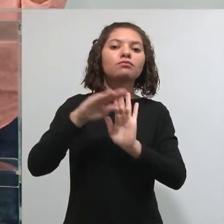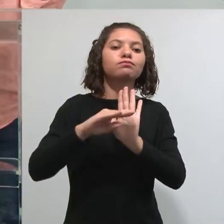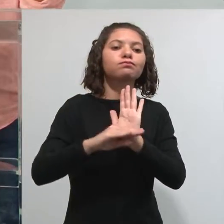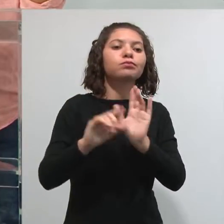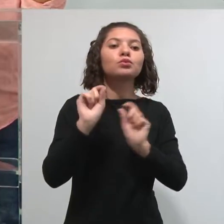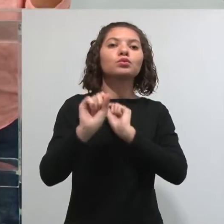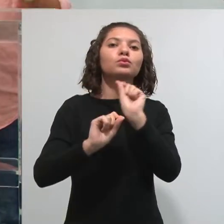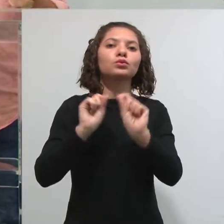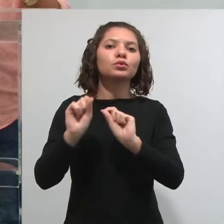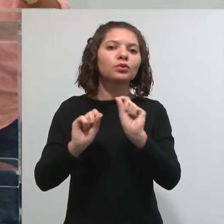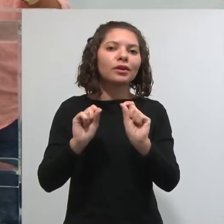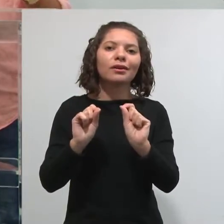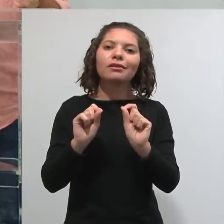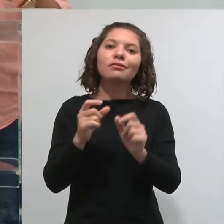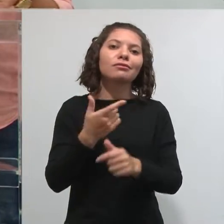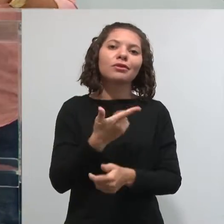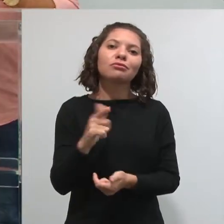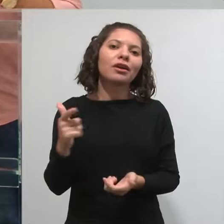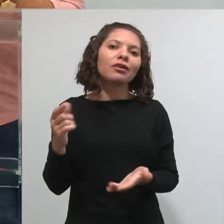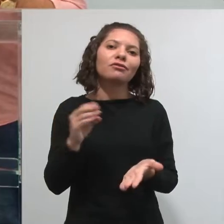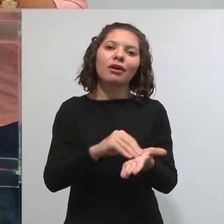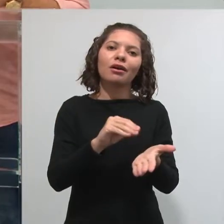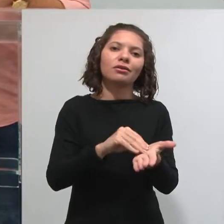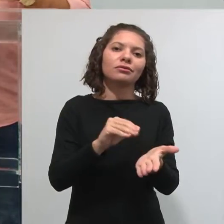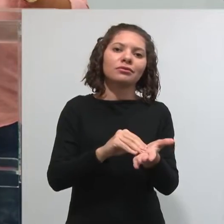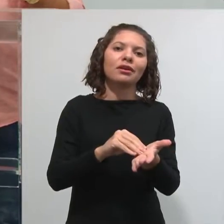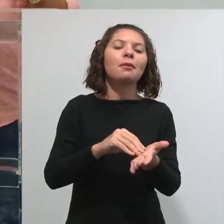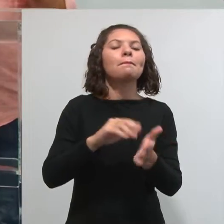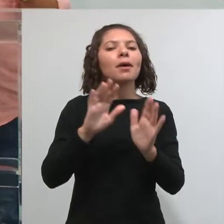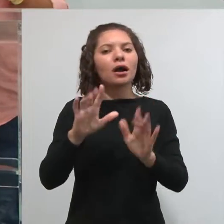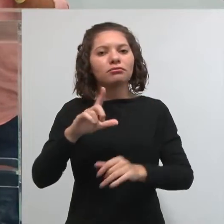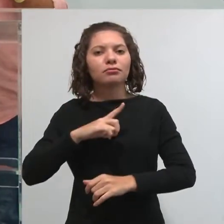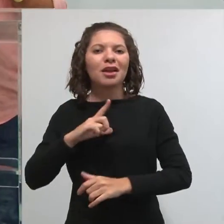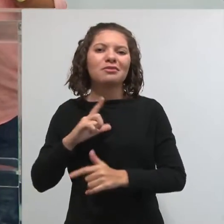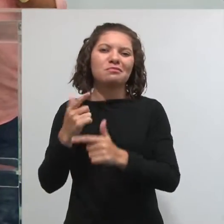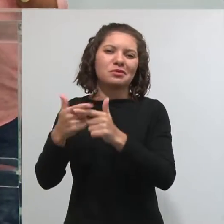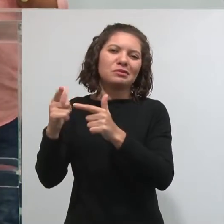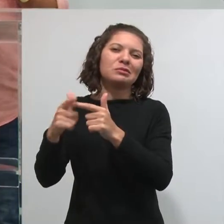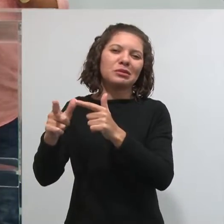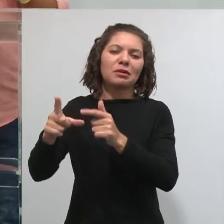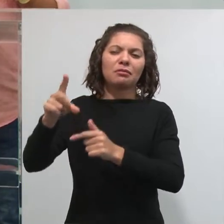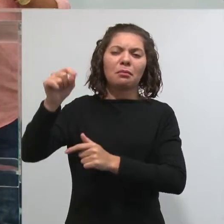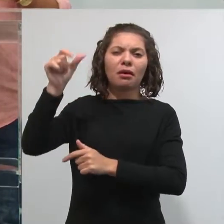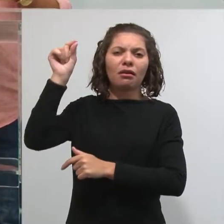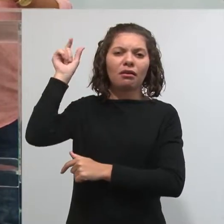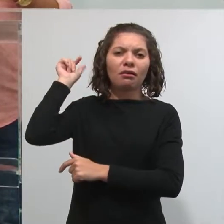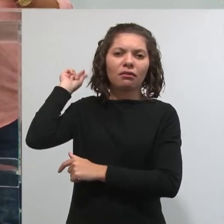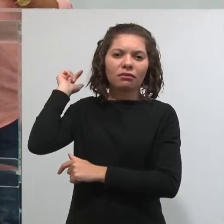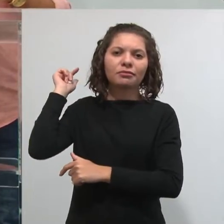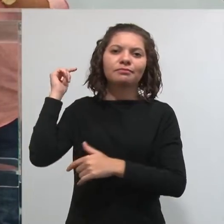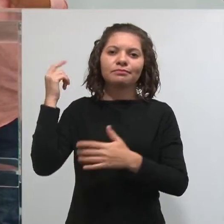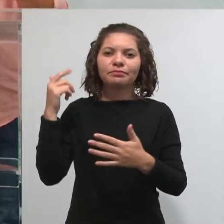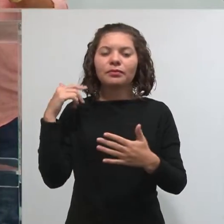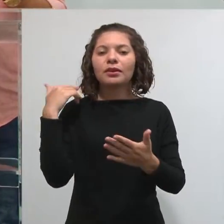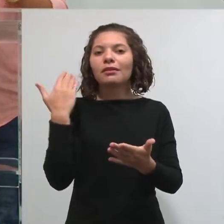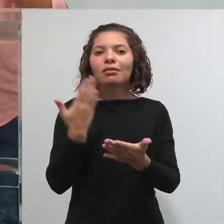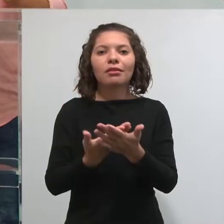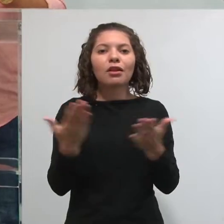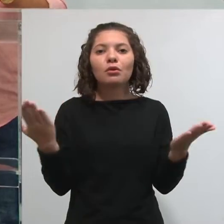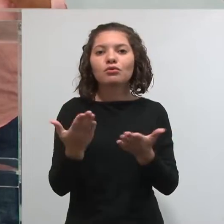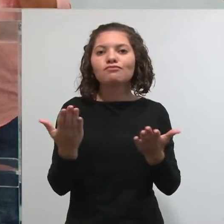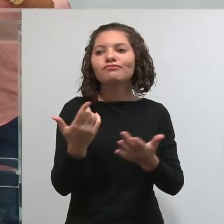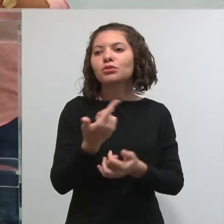estão identificados há muito tempo, ok? Porque não existia um fluxo político que oportunizasse isso. Por fluxo